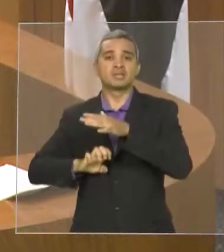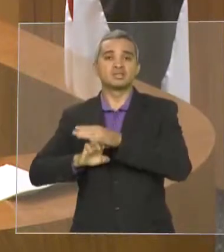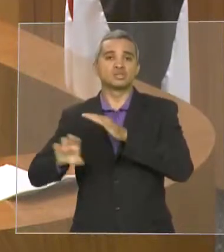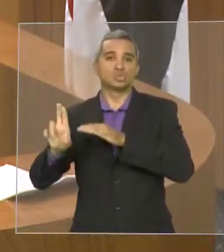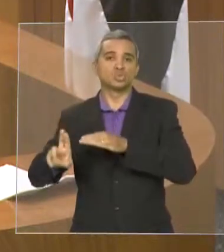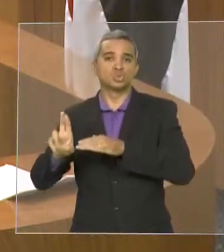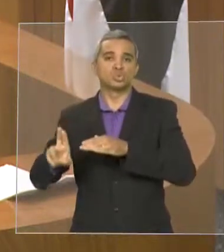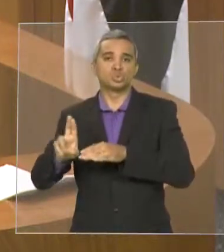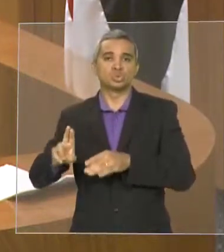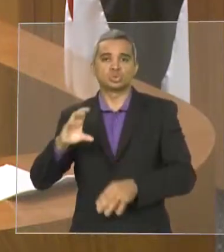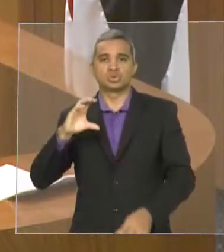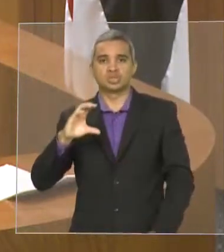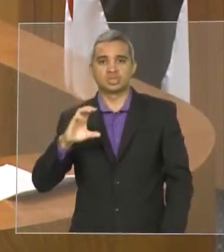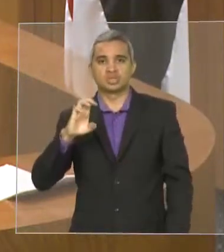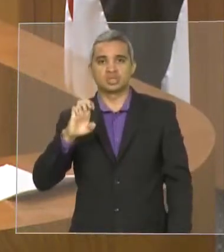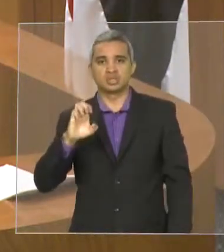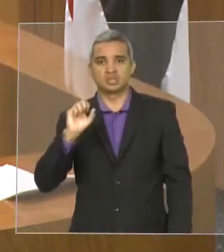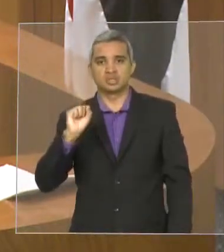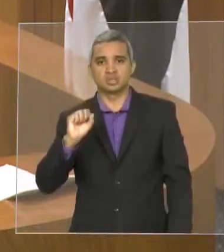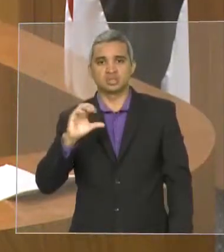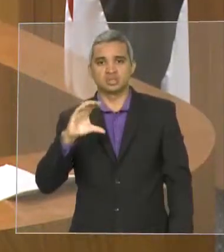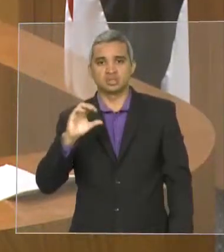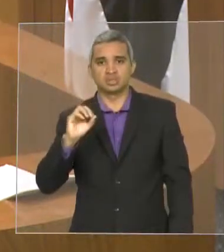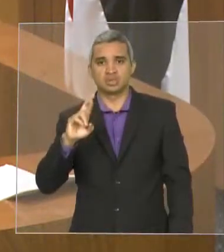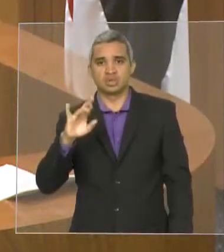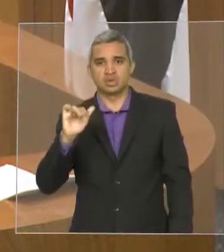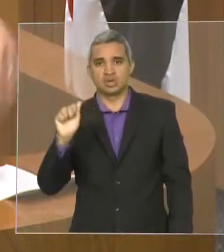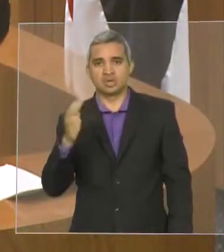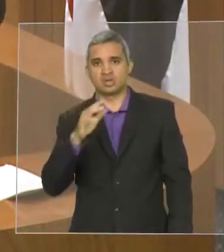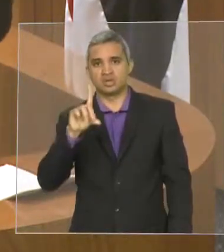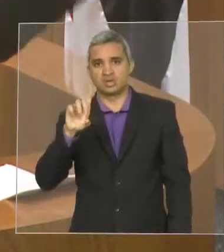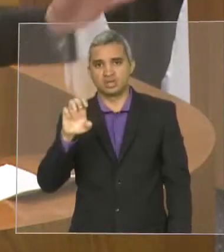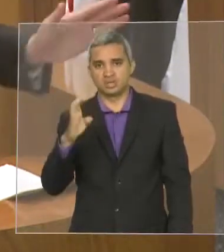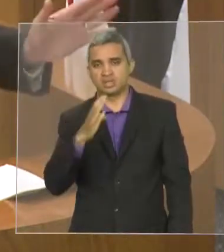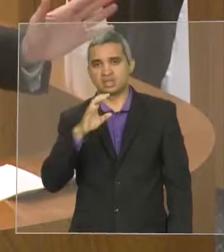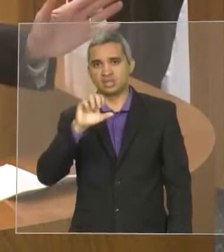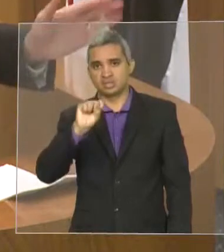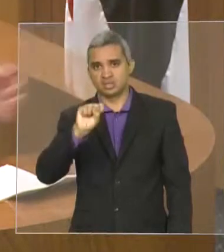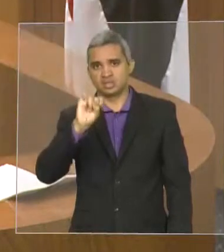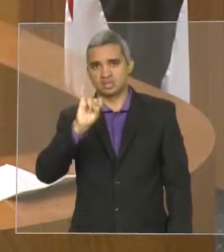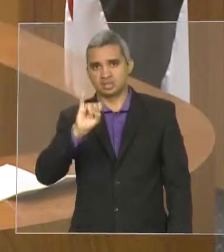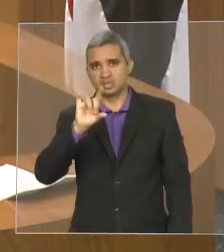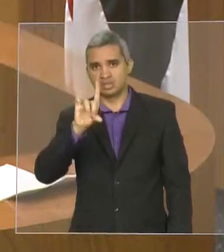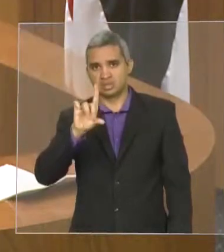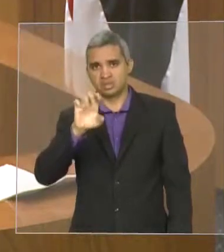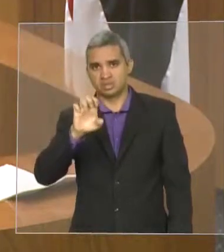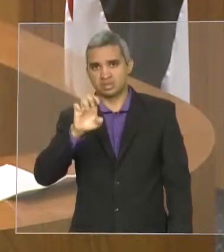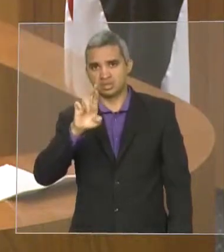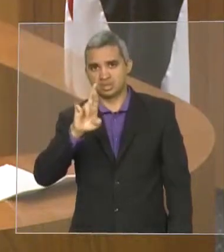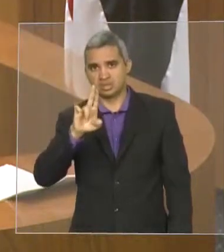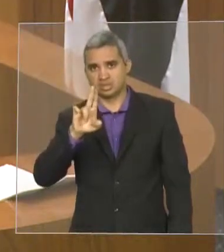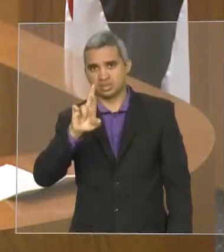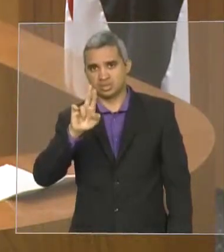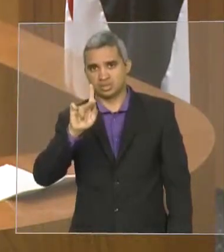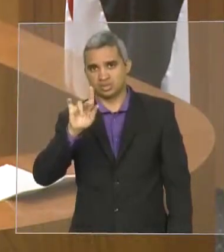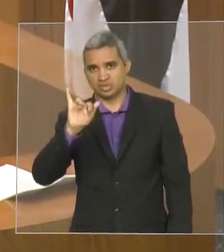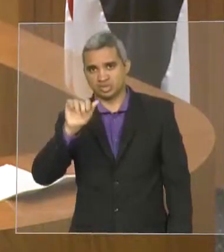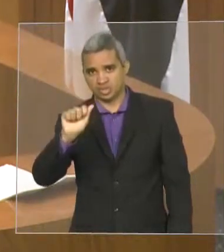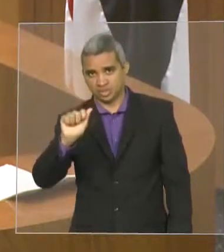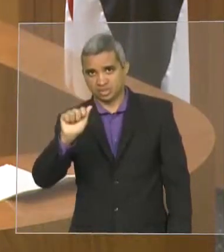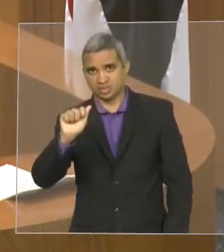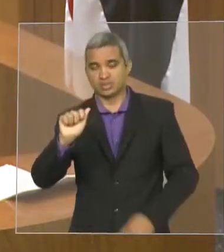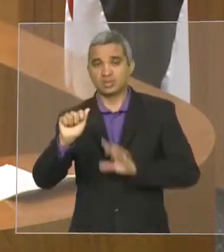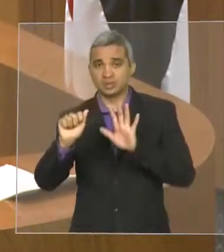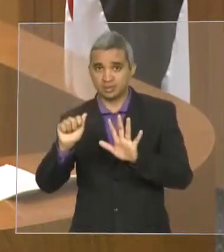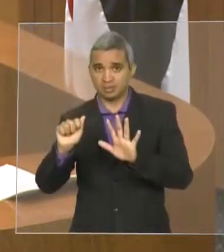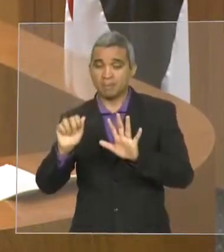Estado busca atrair investimentos dos chineses, dos iranianos, dos indianos, e que tudo isso é bom, tanto que contou com o nosso voto. Agora, o que nós não